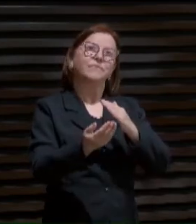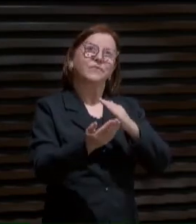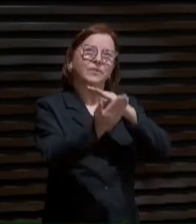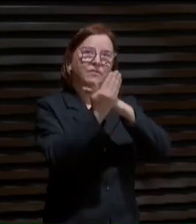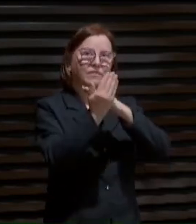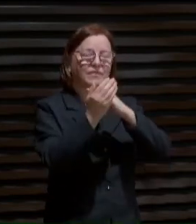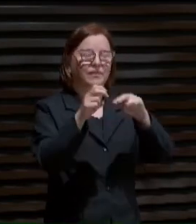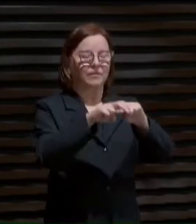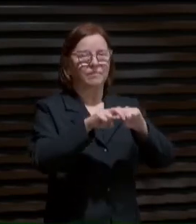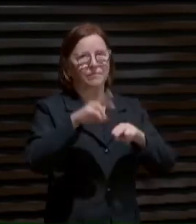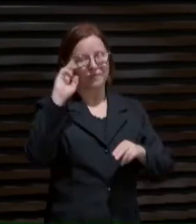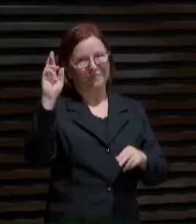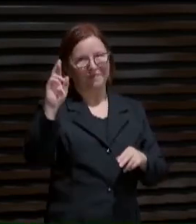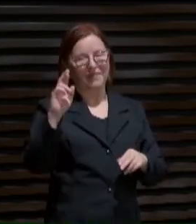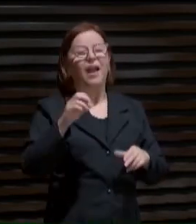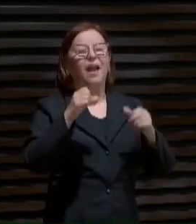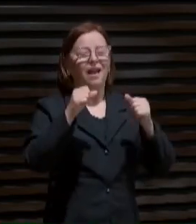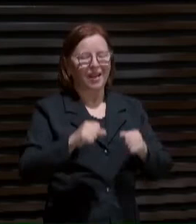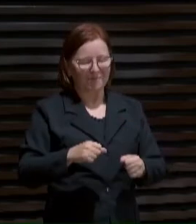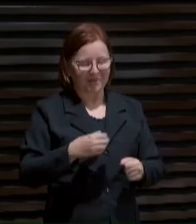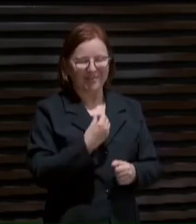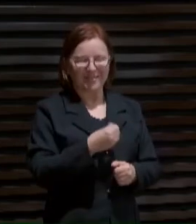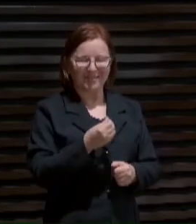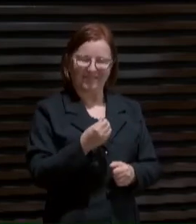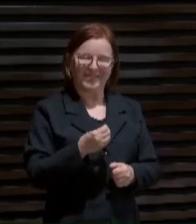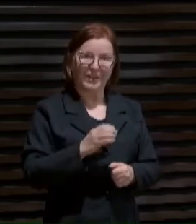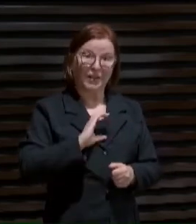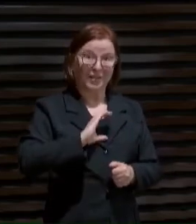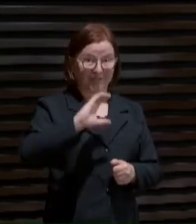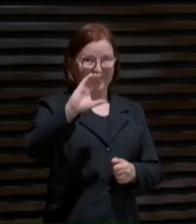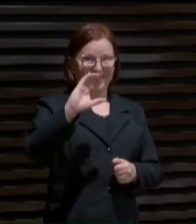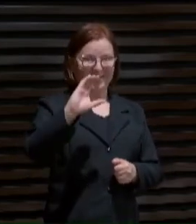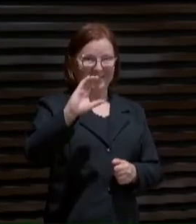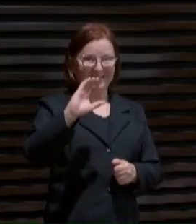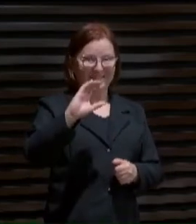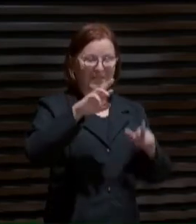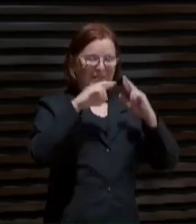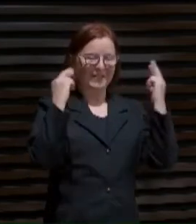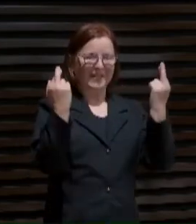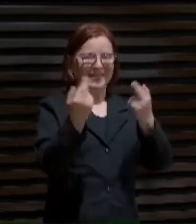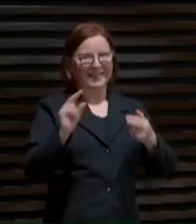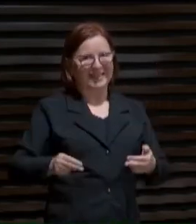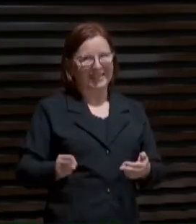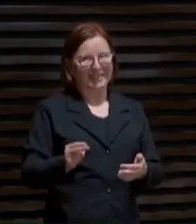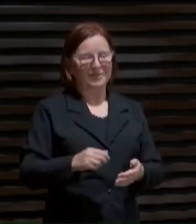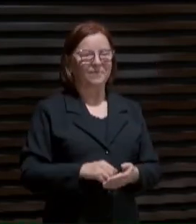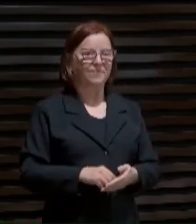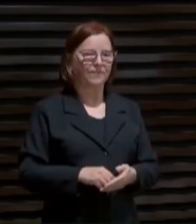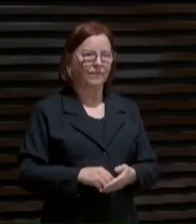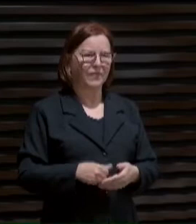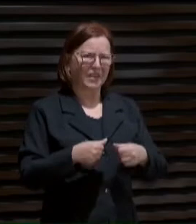fato confiados em algo que permanecerá e eu não me nesse estudo